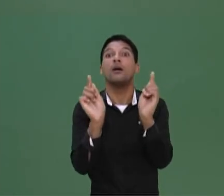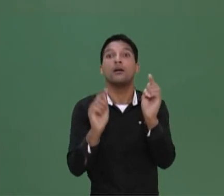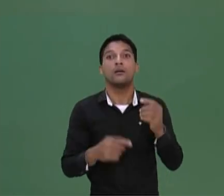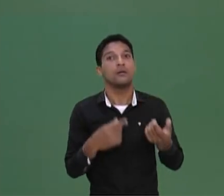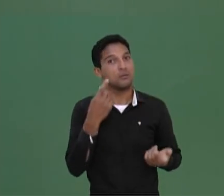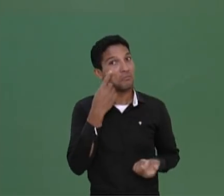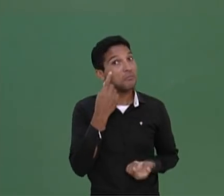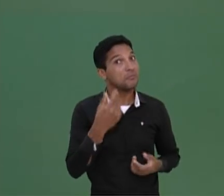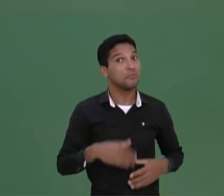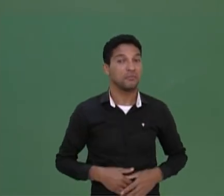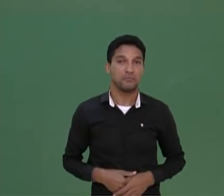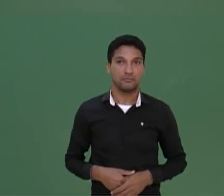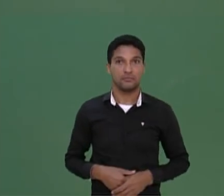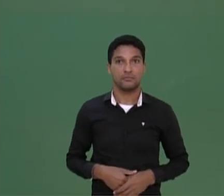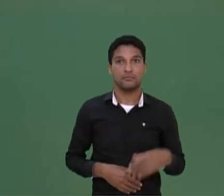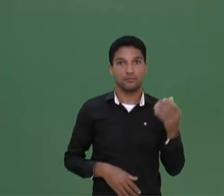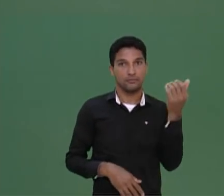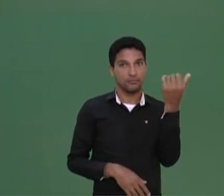quadrado